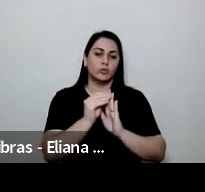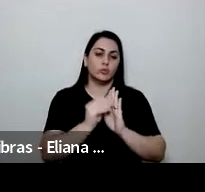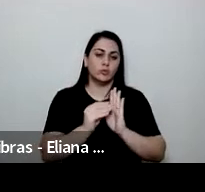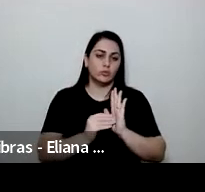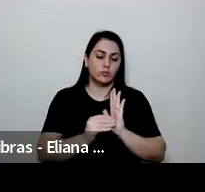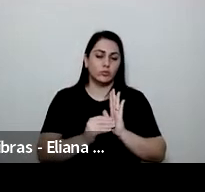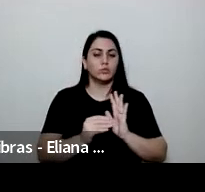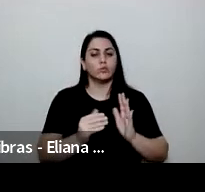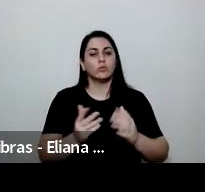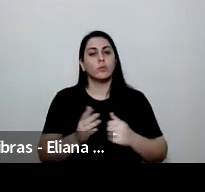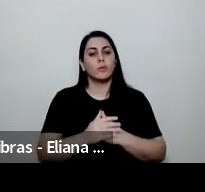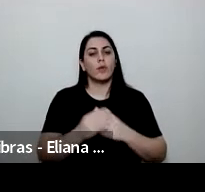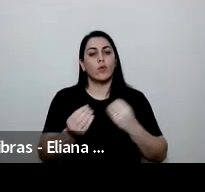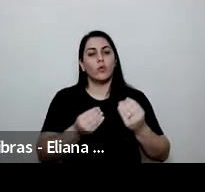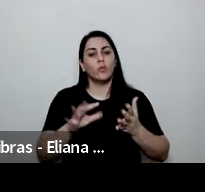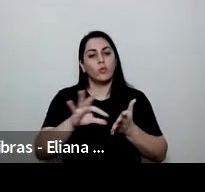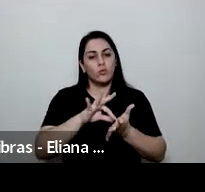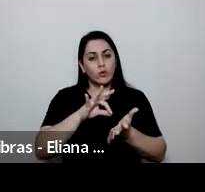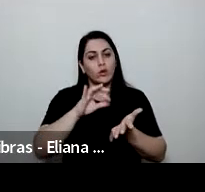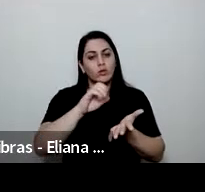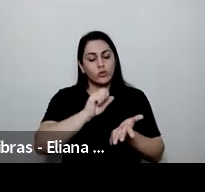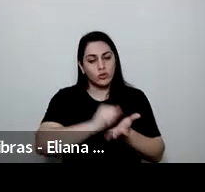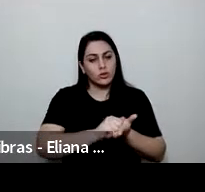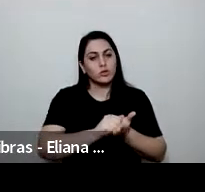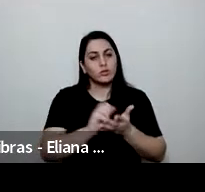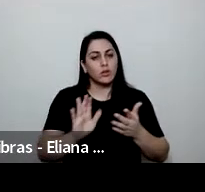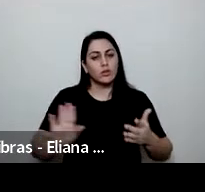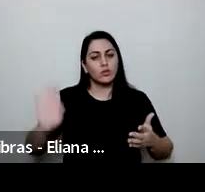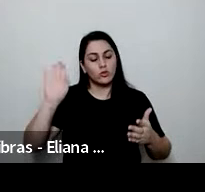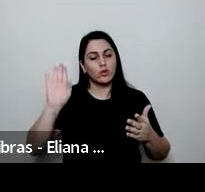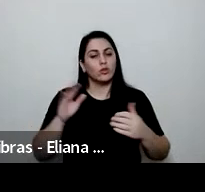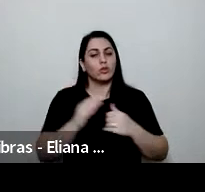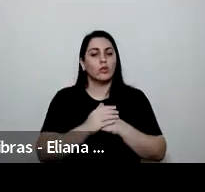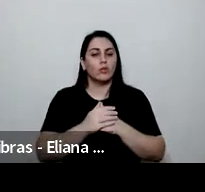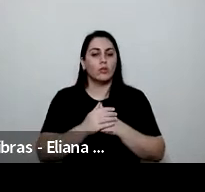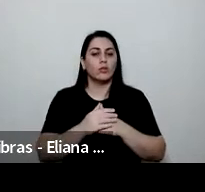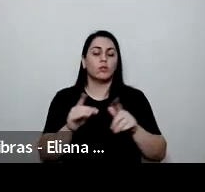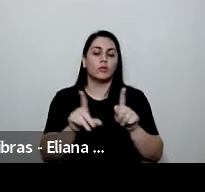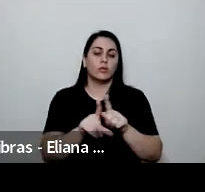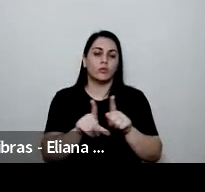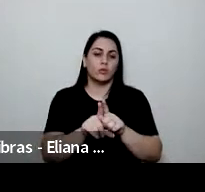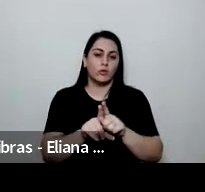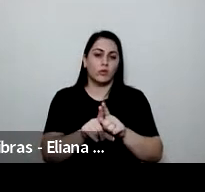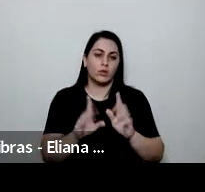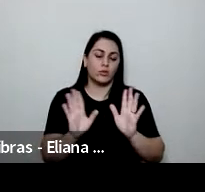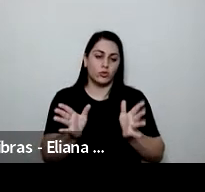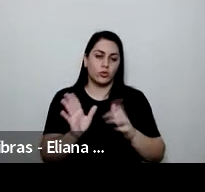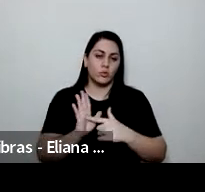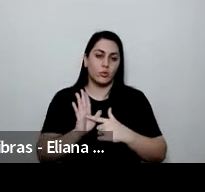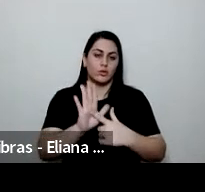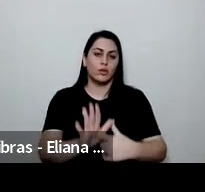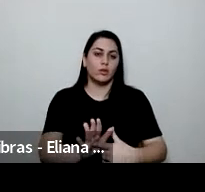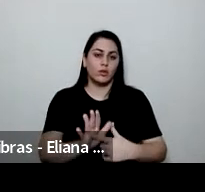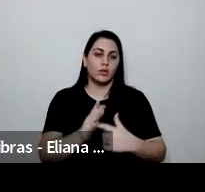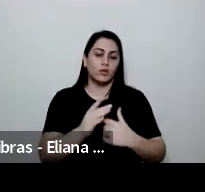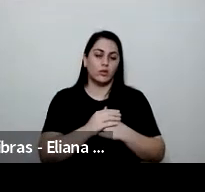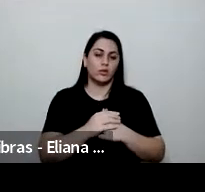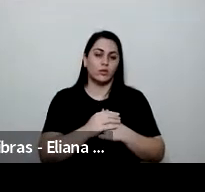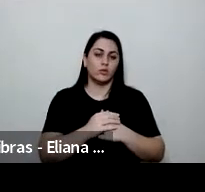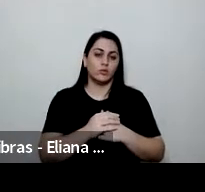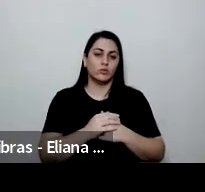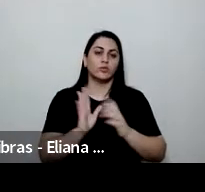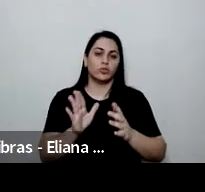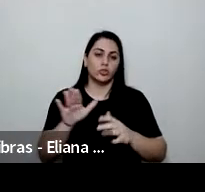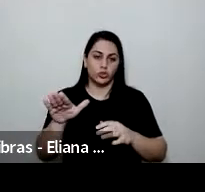condições de estabilidade um efeito não tendo desses pais que Pese tenha sido